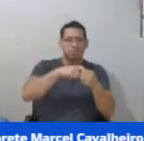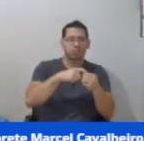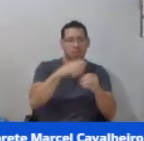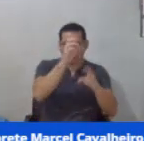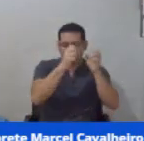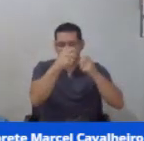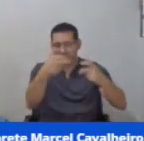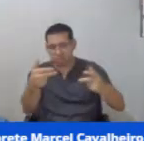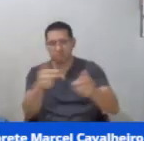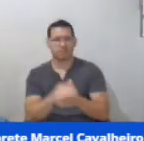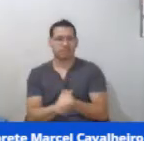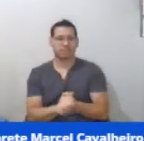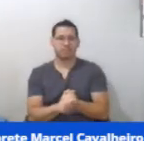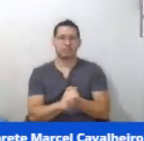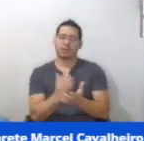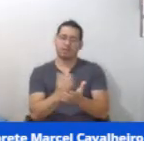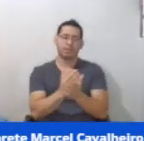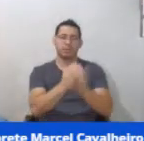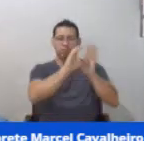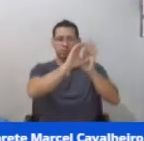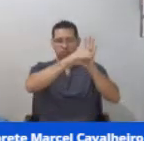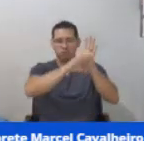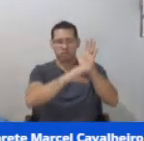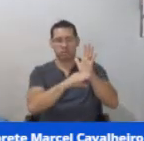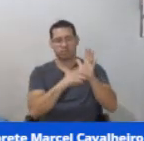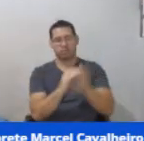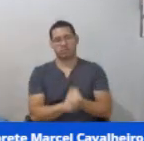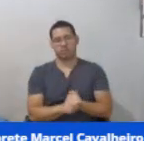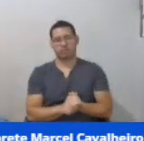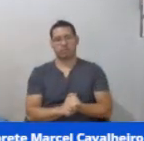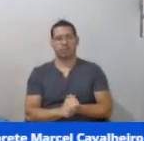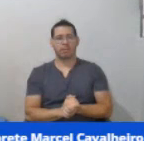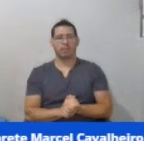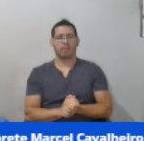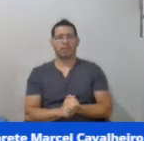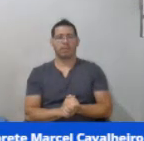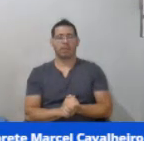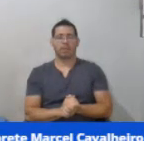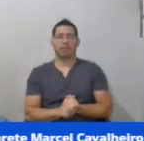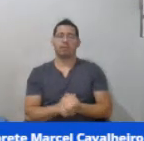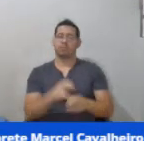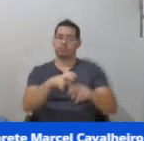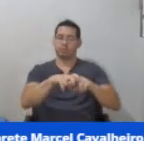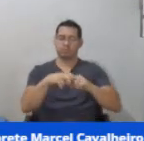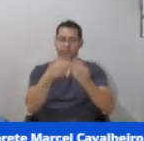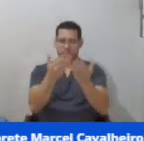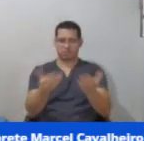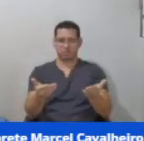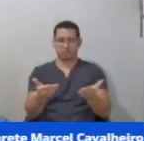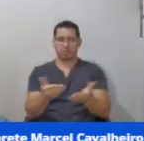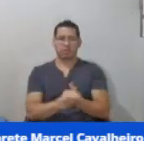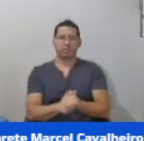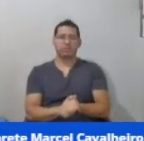de um currículo em espiral. Nesse sentido, salienta-se,